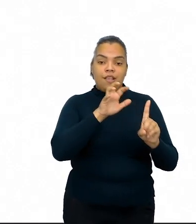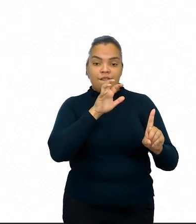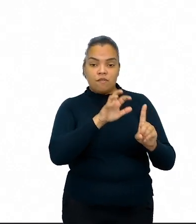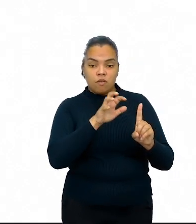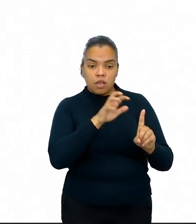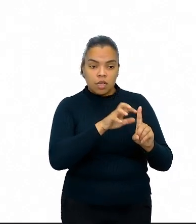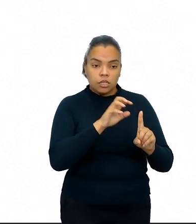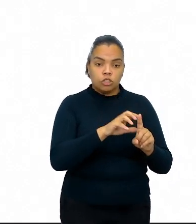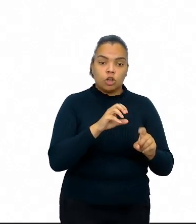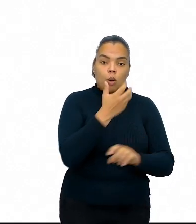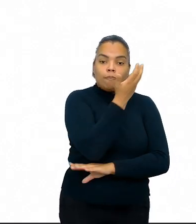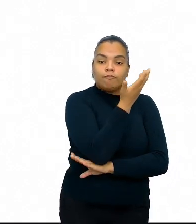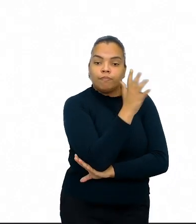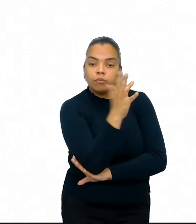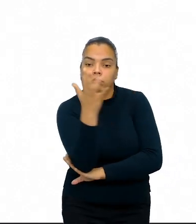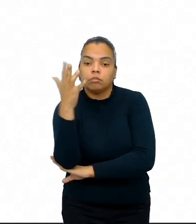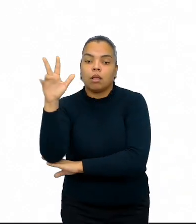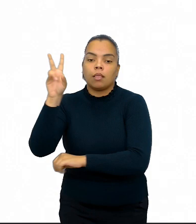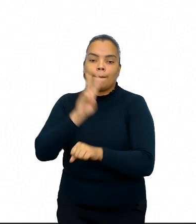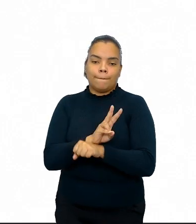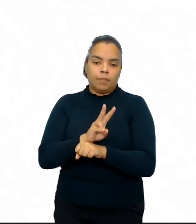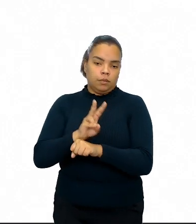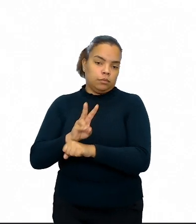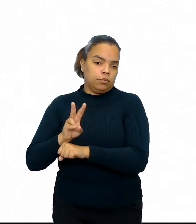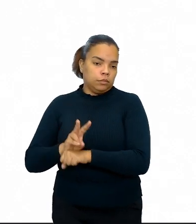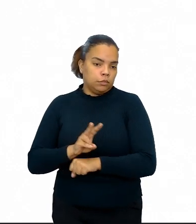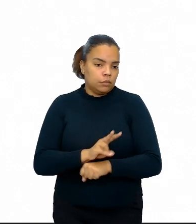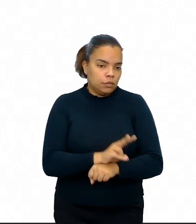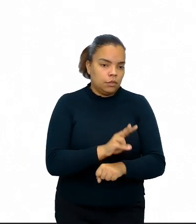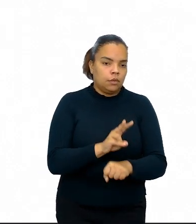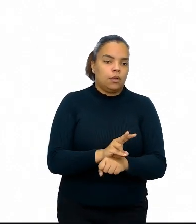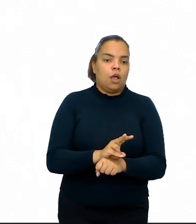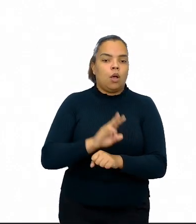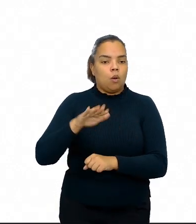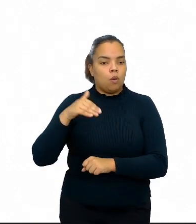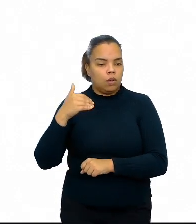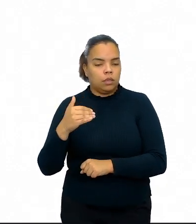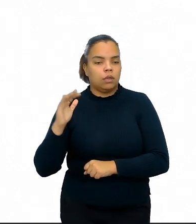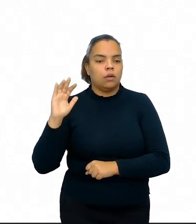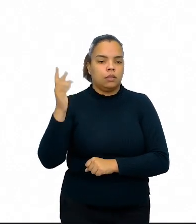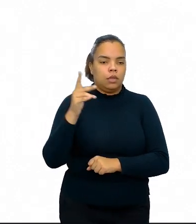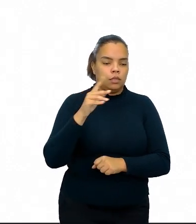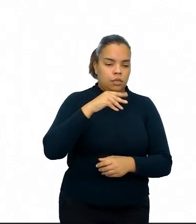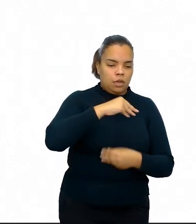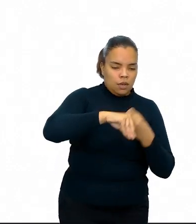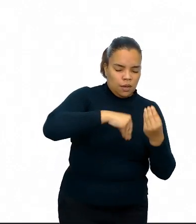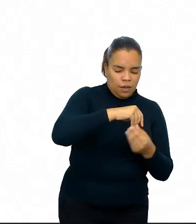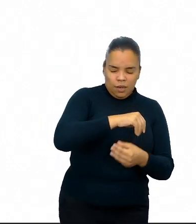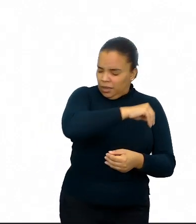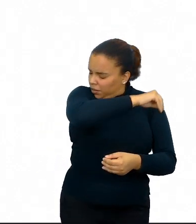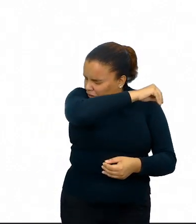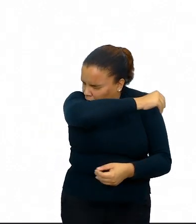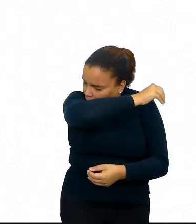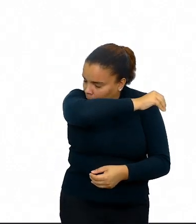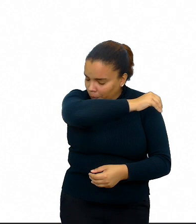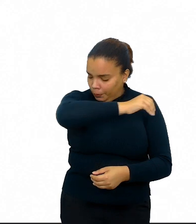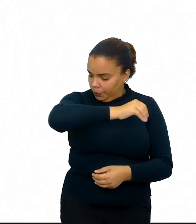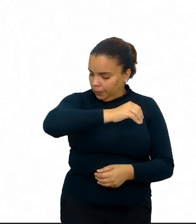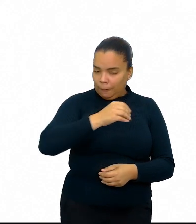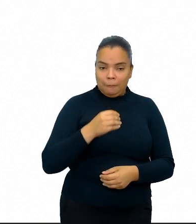da preservação da biodiversidade quando se muda a nomeação ou a classificação das